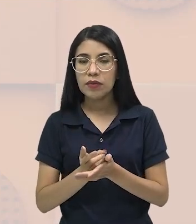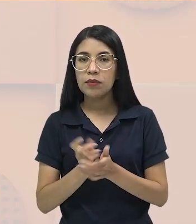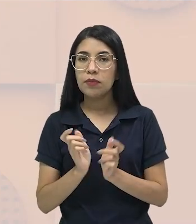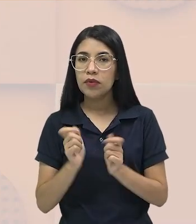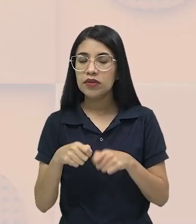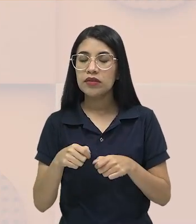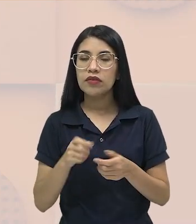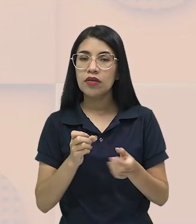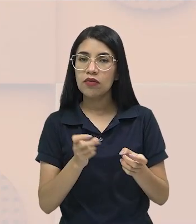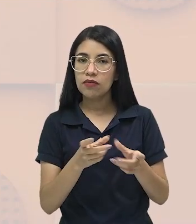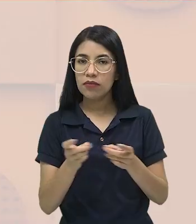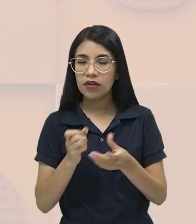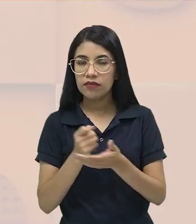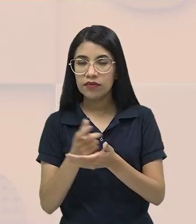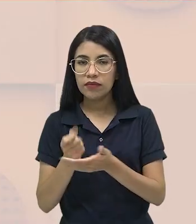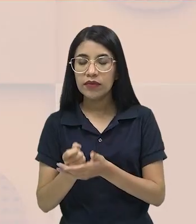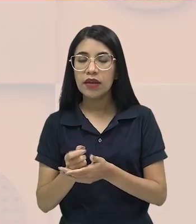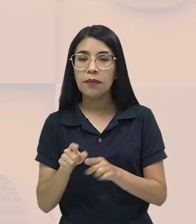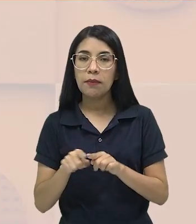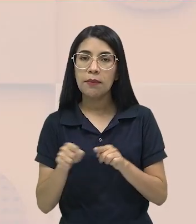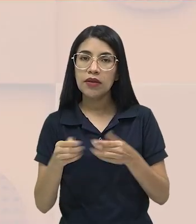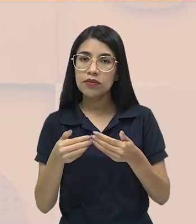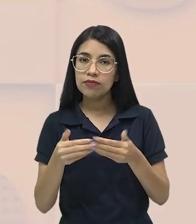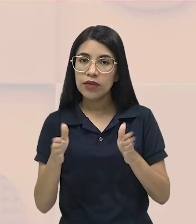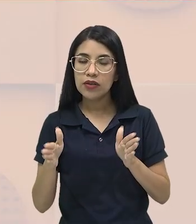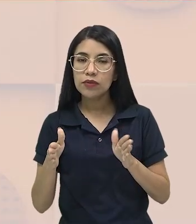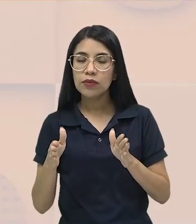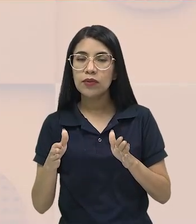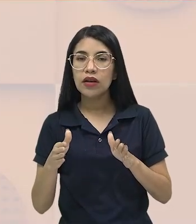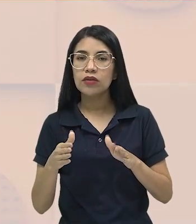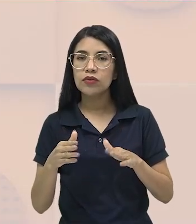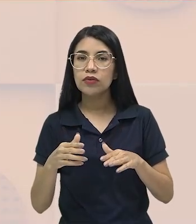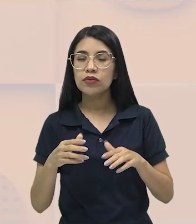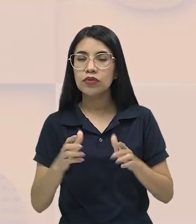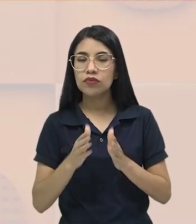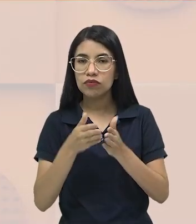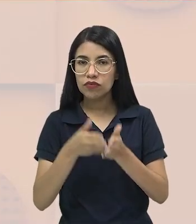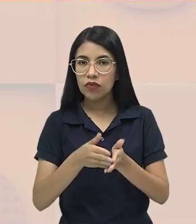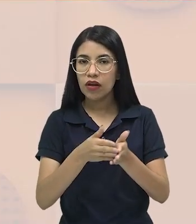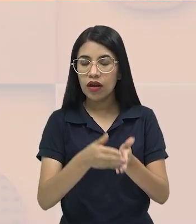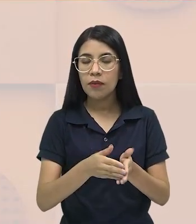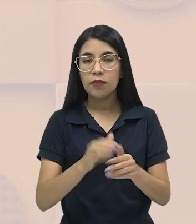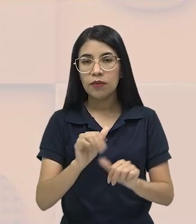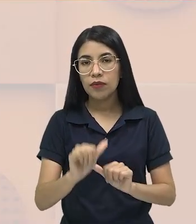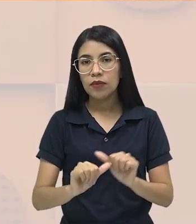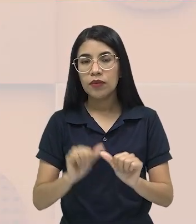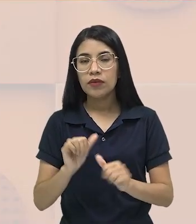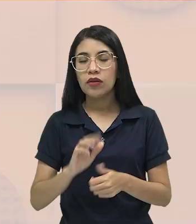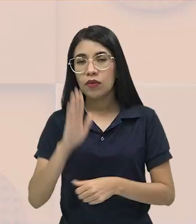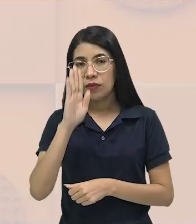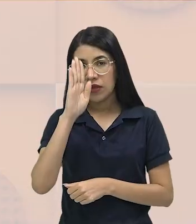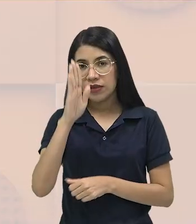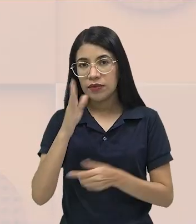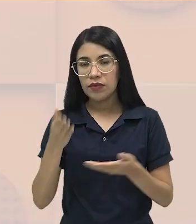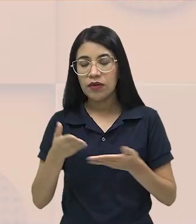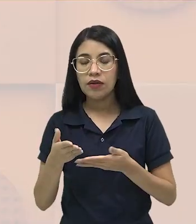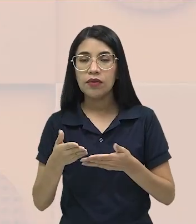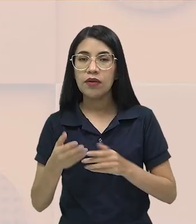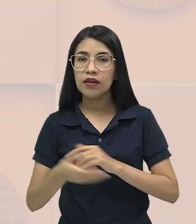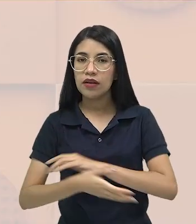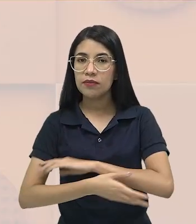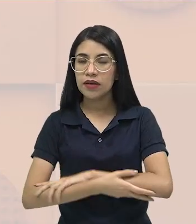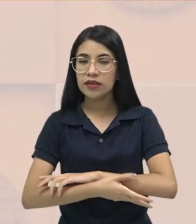exclusivamente de Portugal? Com a abertura dos portos, isso mudou. Então, a grande parceira comercial de Portugal, que era a